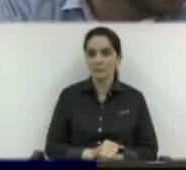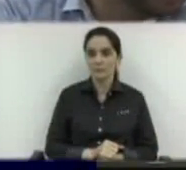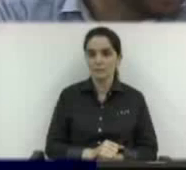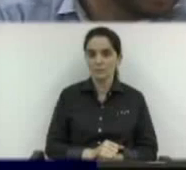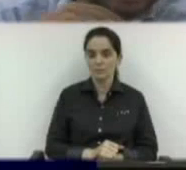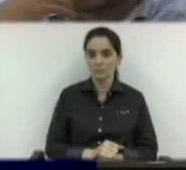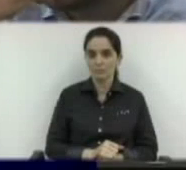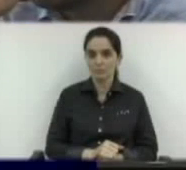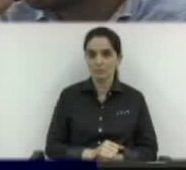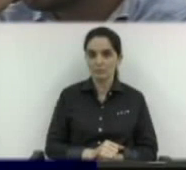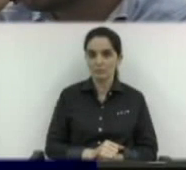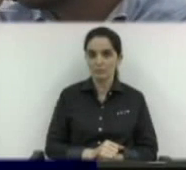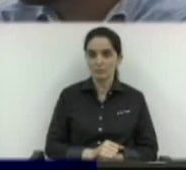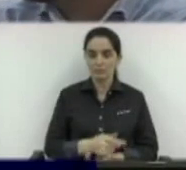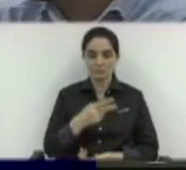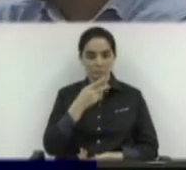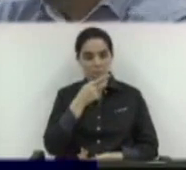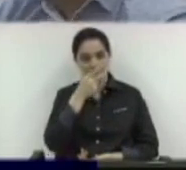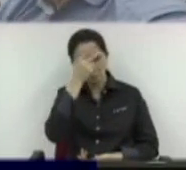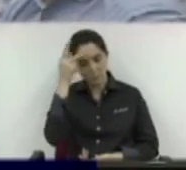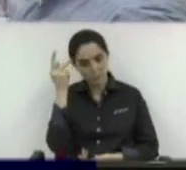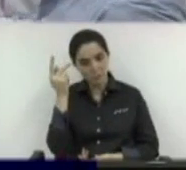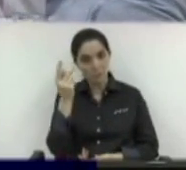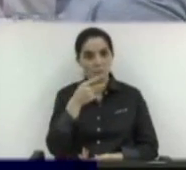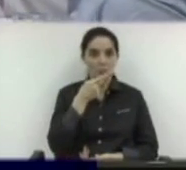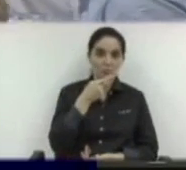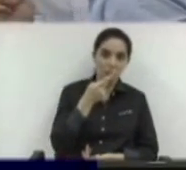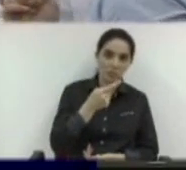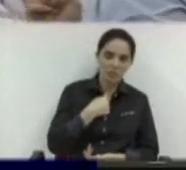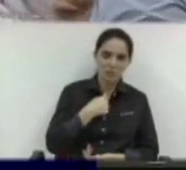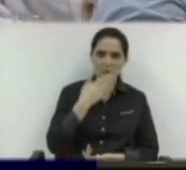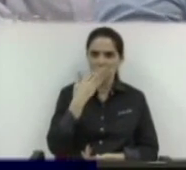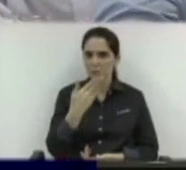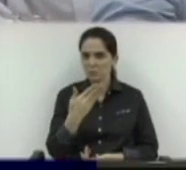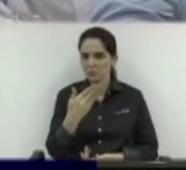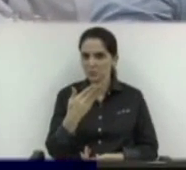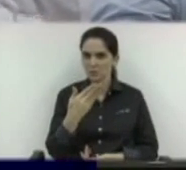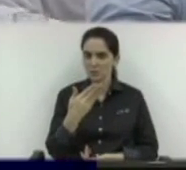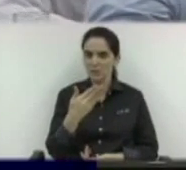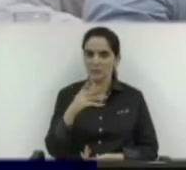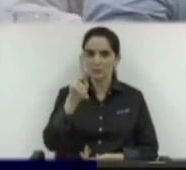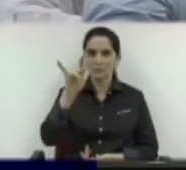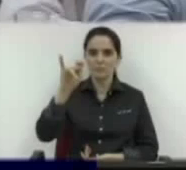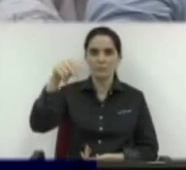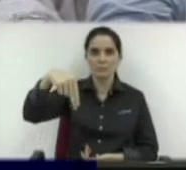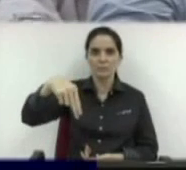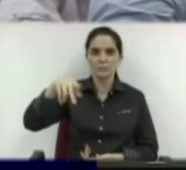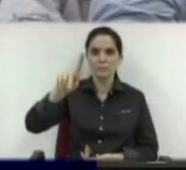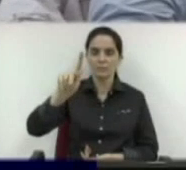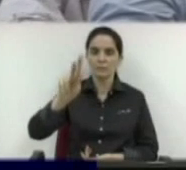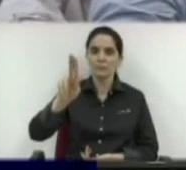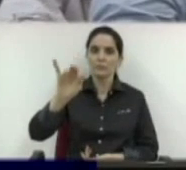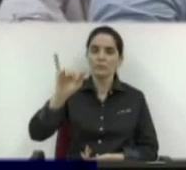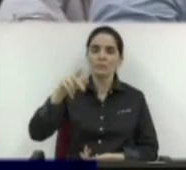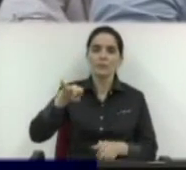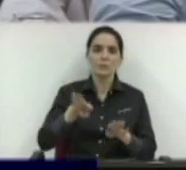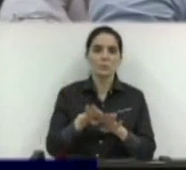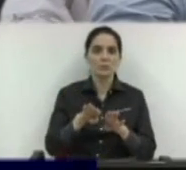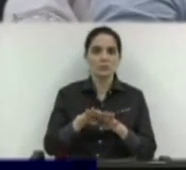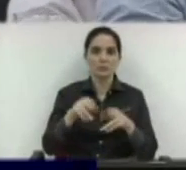Houve alguns comentários que eu estava pedindo pinguins e tigres no zoológico de